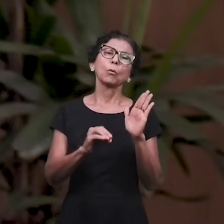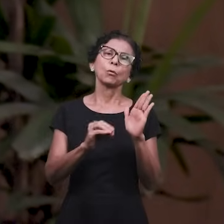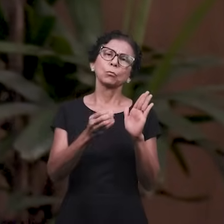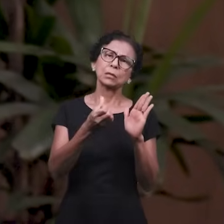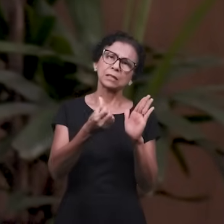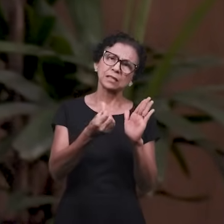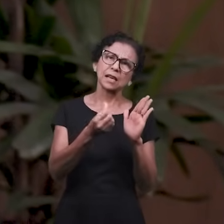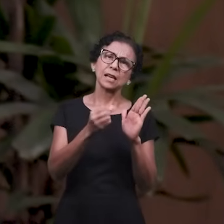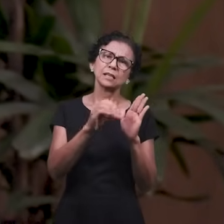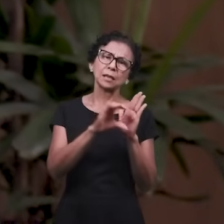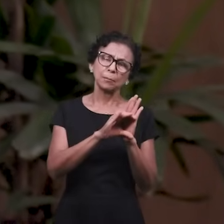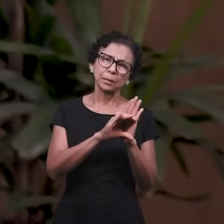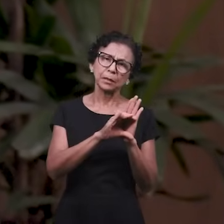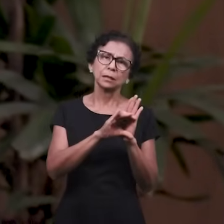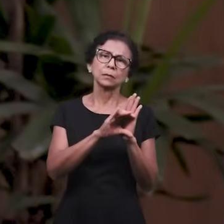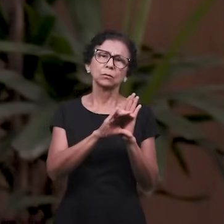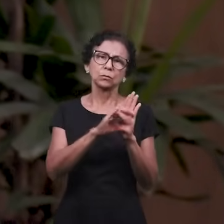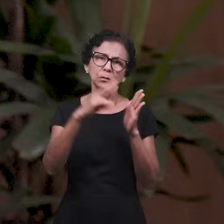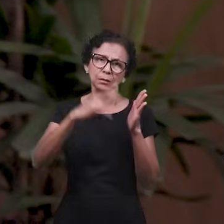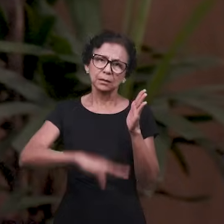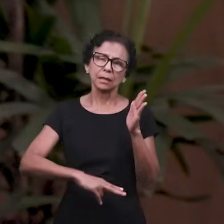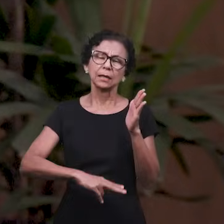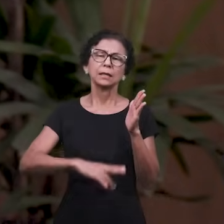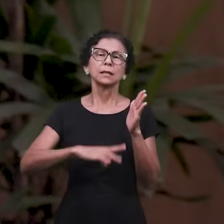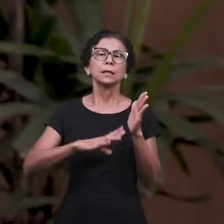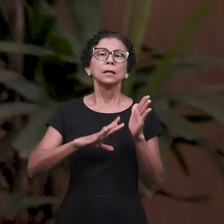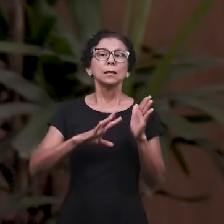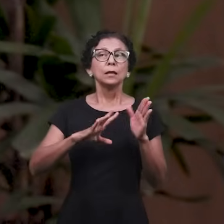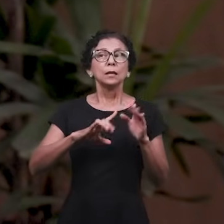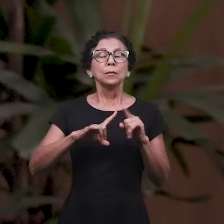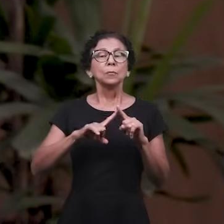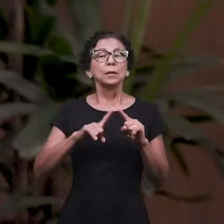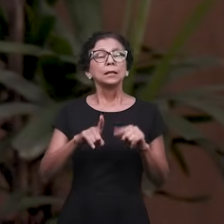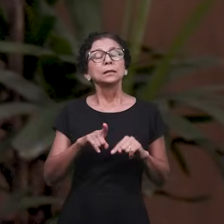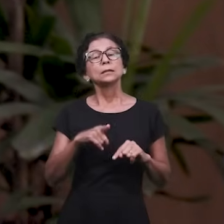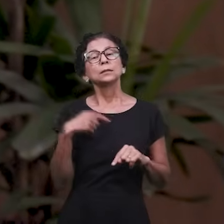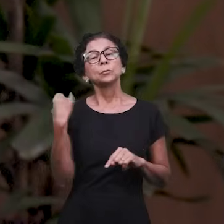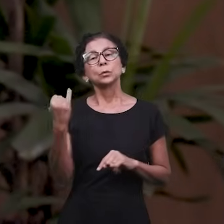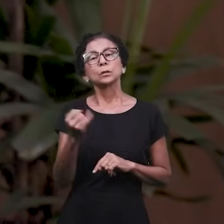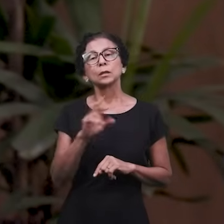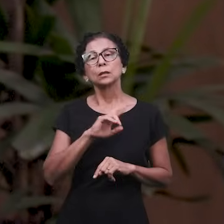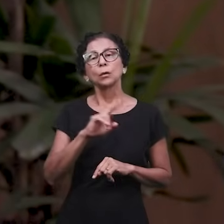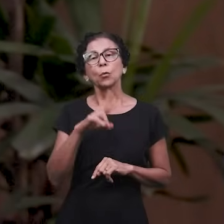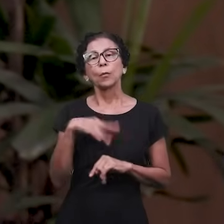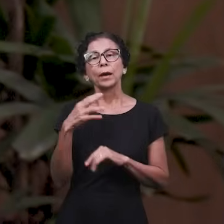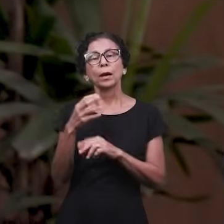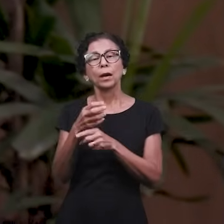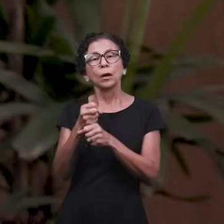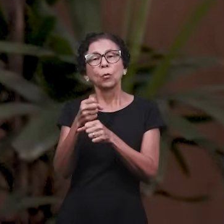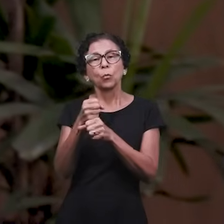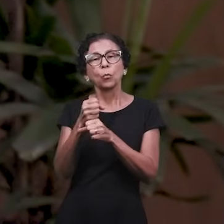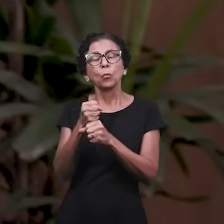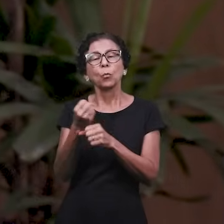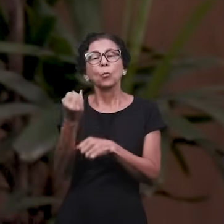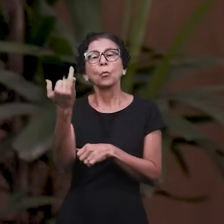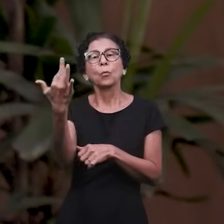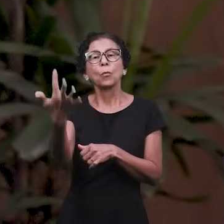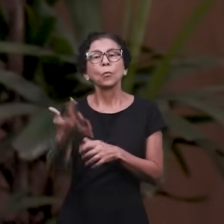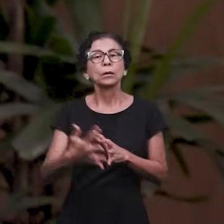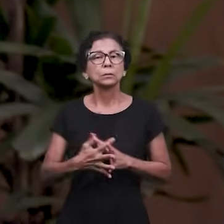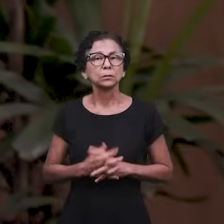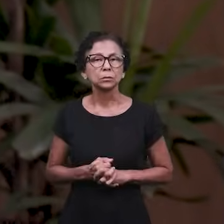capítulos por dia, né? Mas o mais importante não é a quantidade, mas